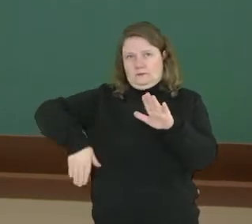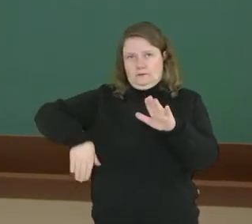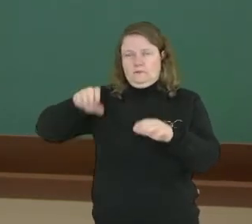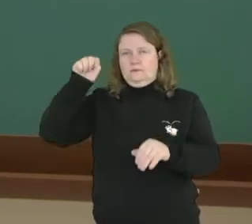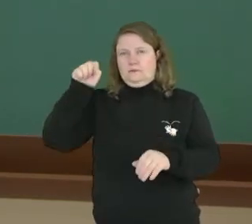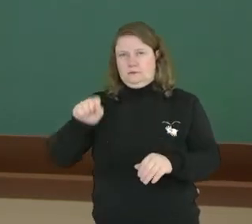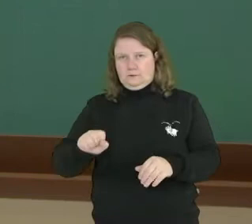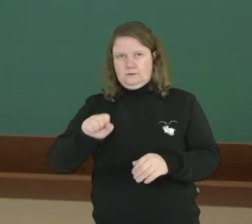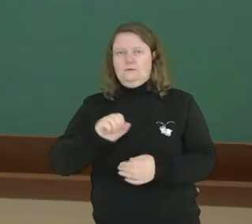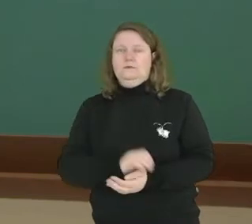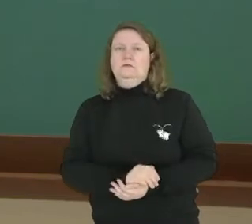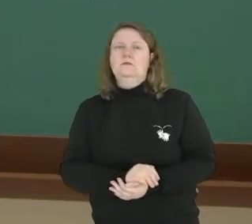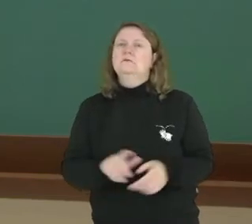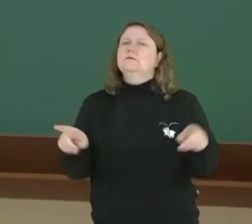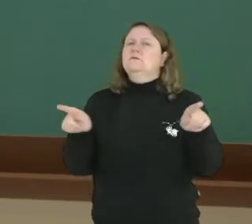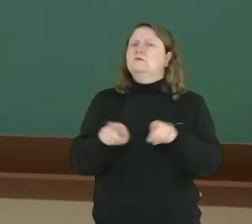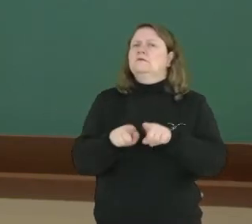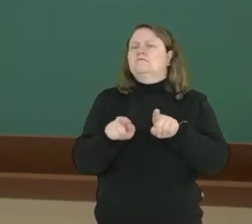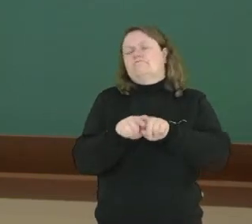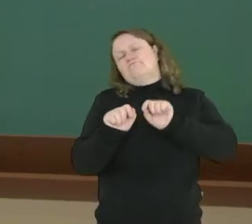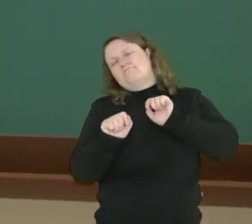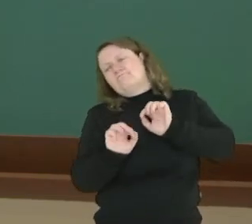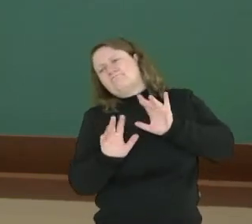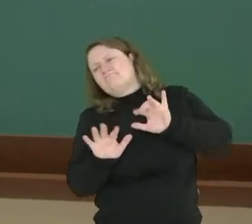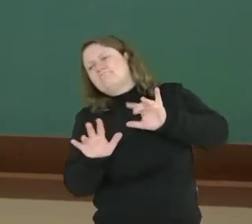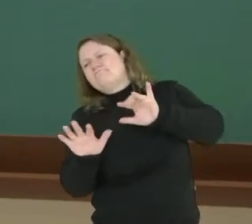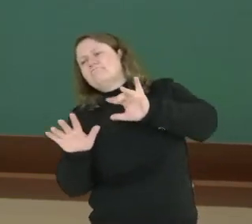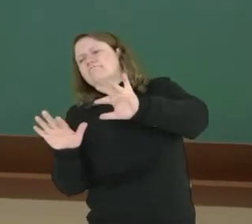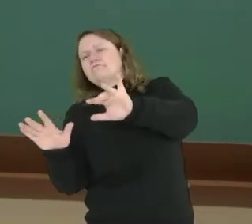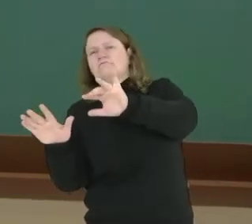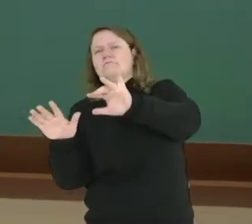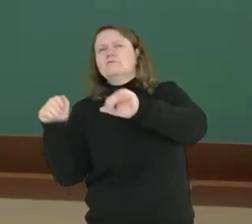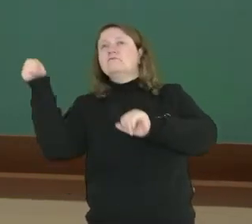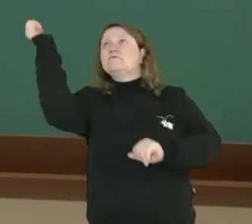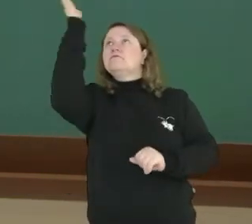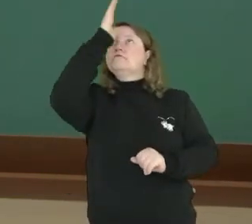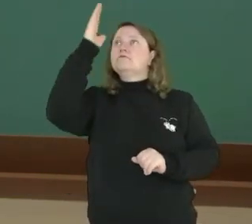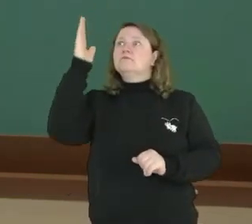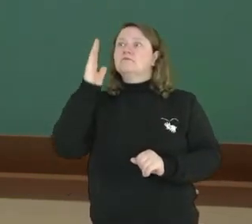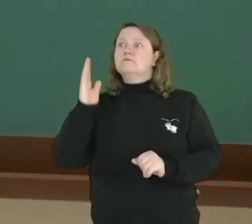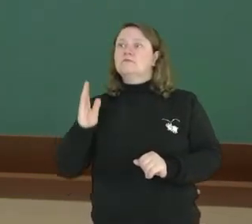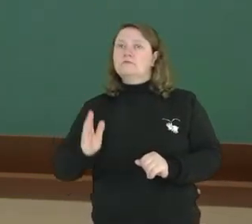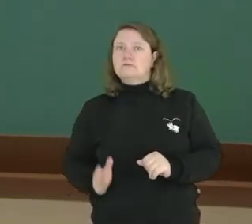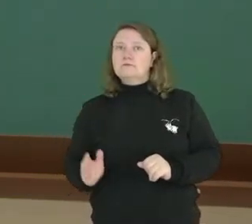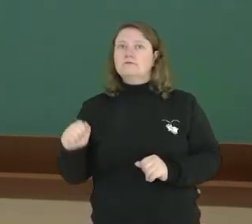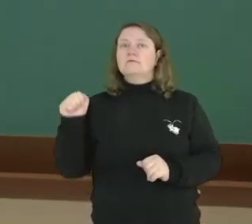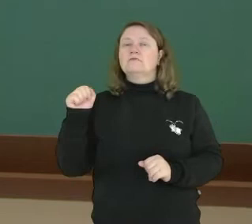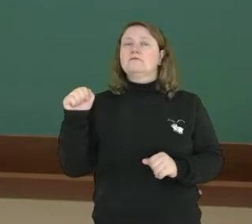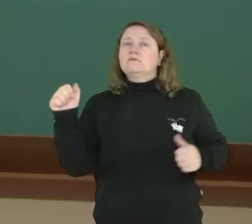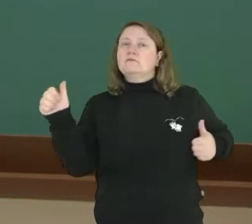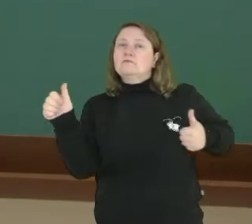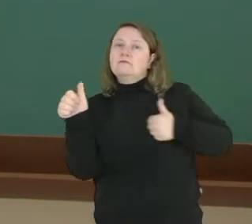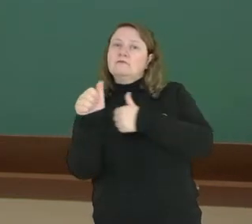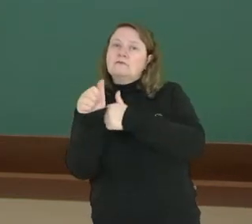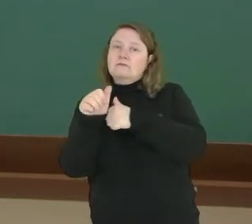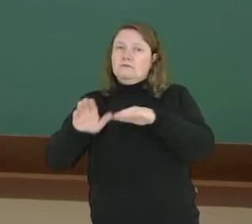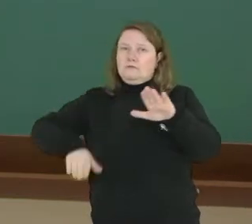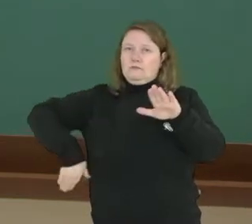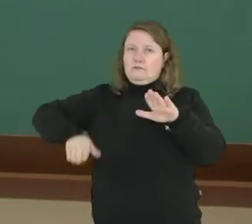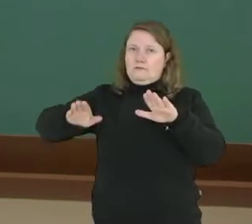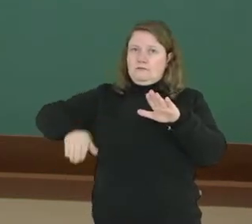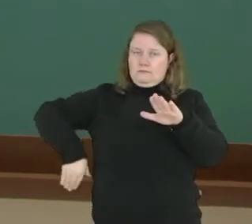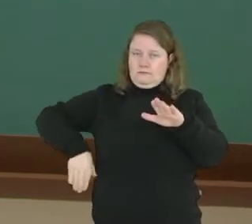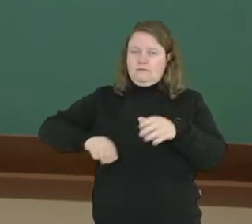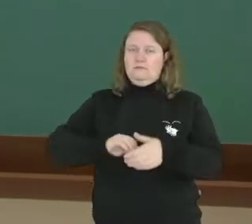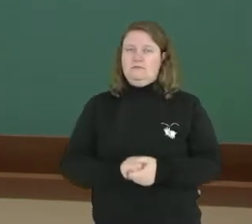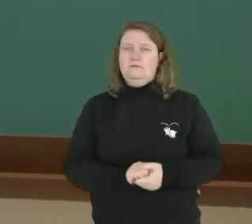e claro que ela se estende, né, por todo o litoral do Brasil até o Nordeste. Então, ou se estendia, por quê?